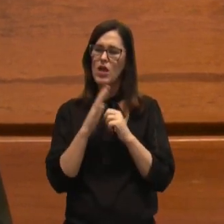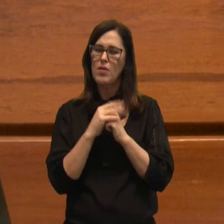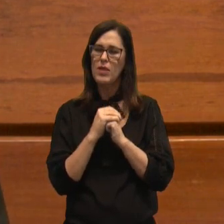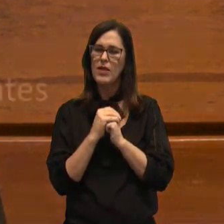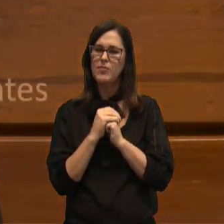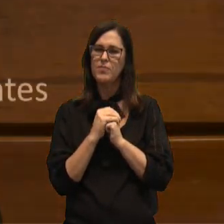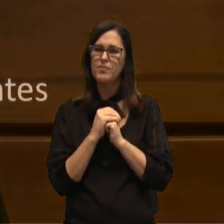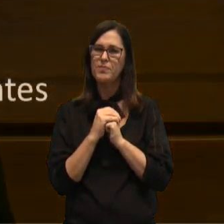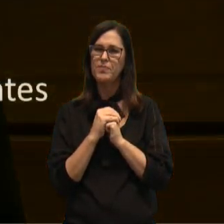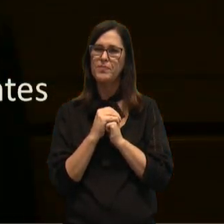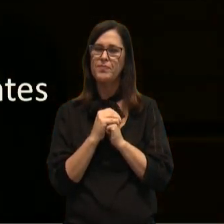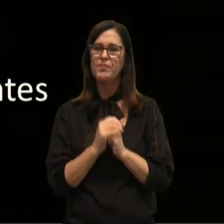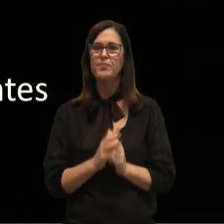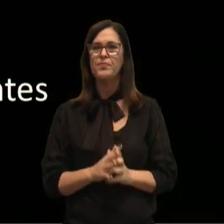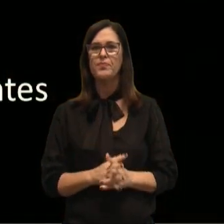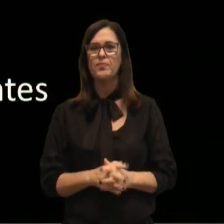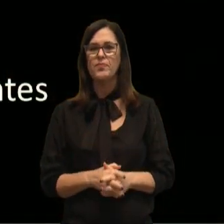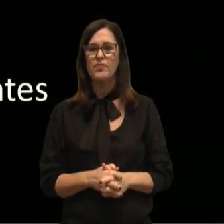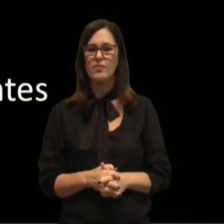amém.